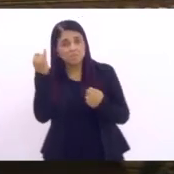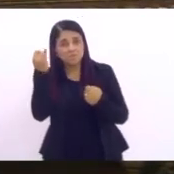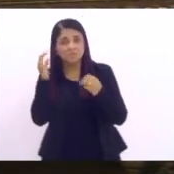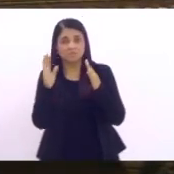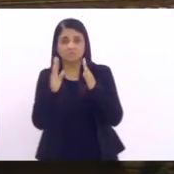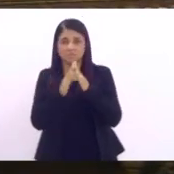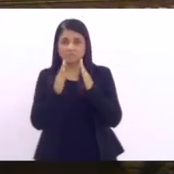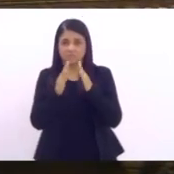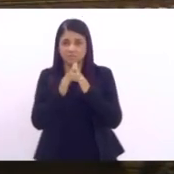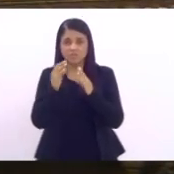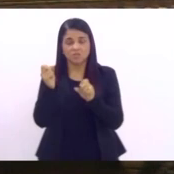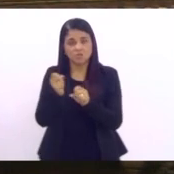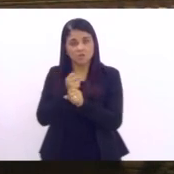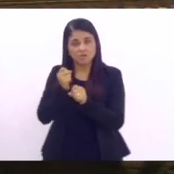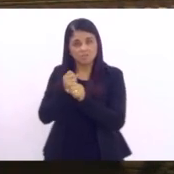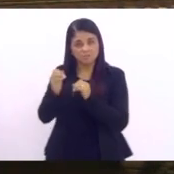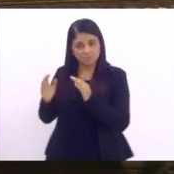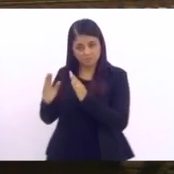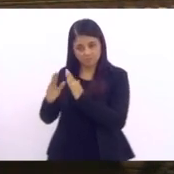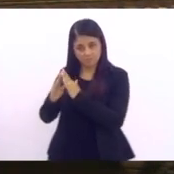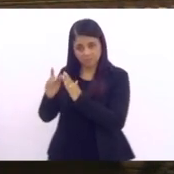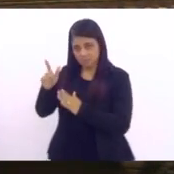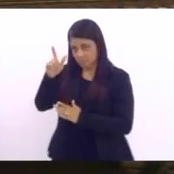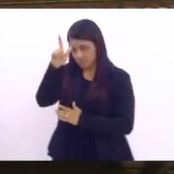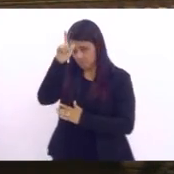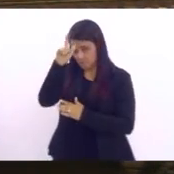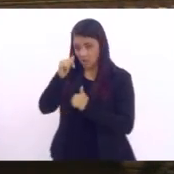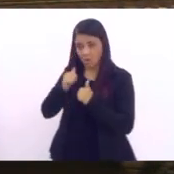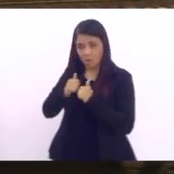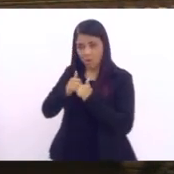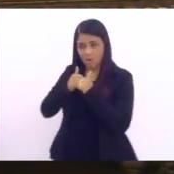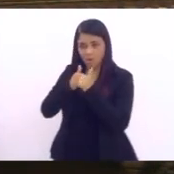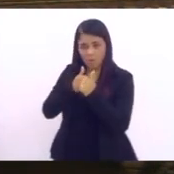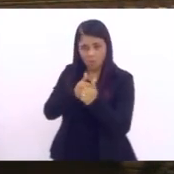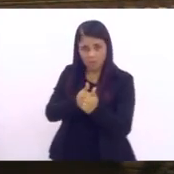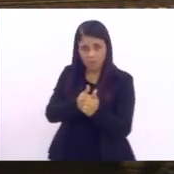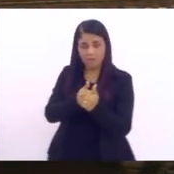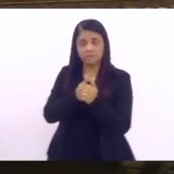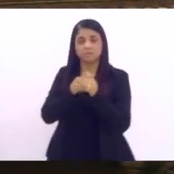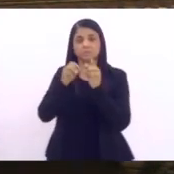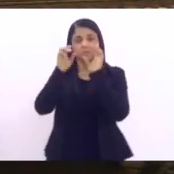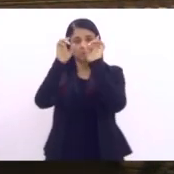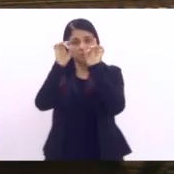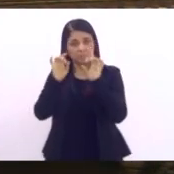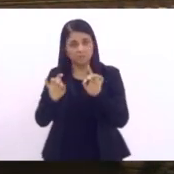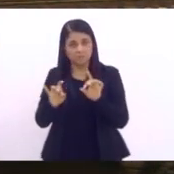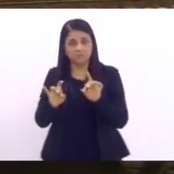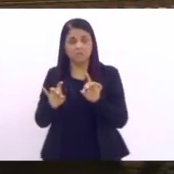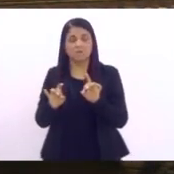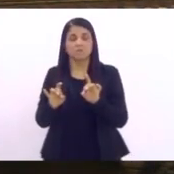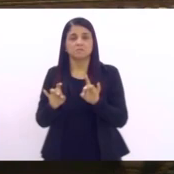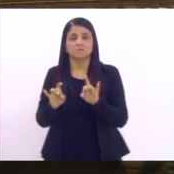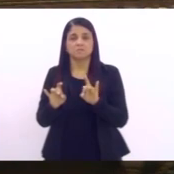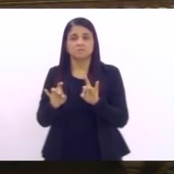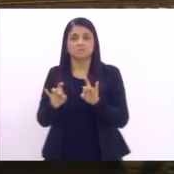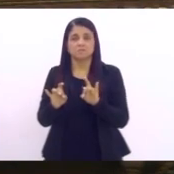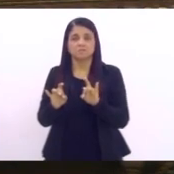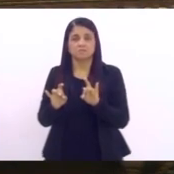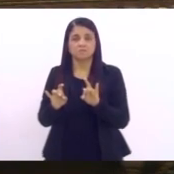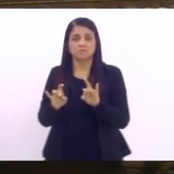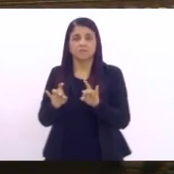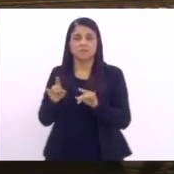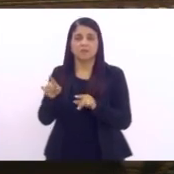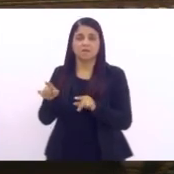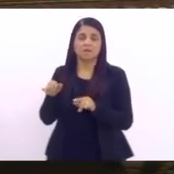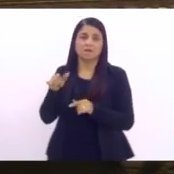do Alemão, que eu tenho acompanhado muito, em especial pelos olhos da querida Camila Moradia, que faz